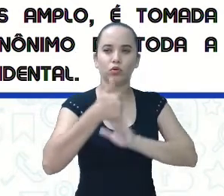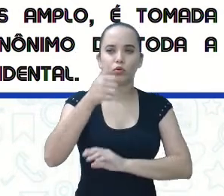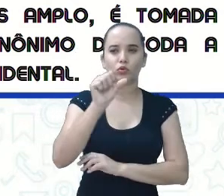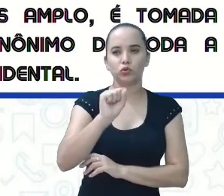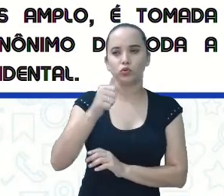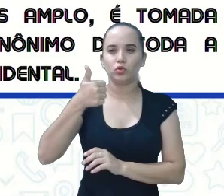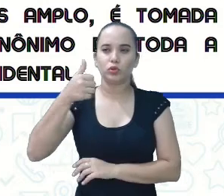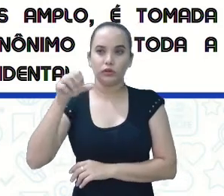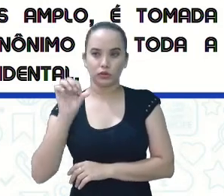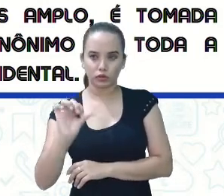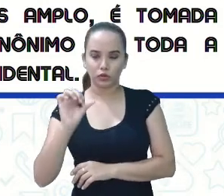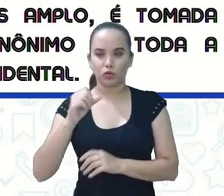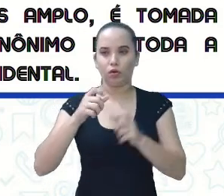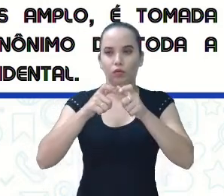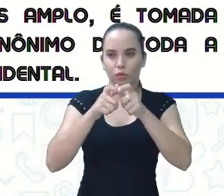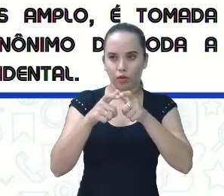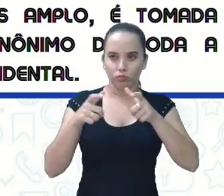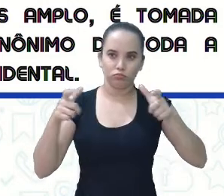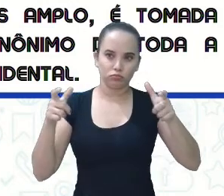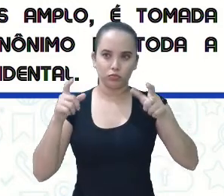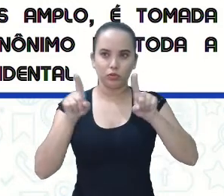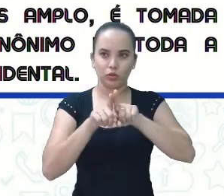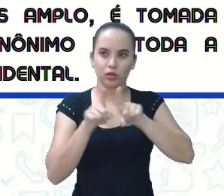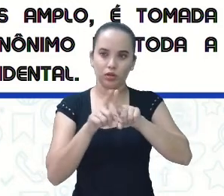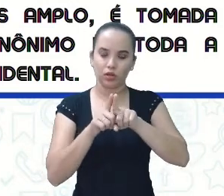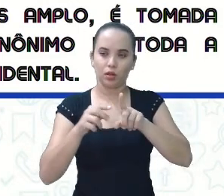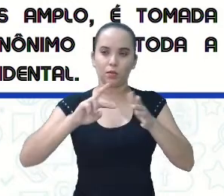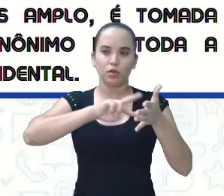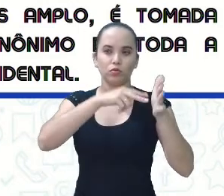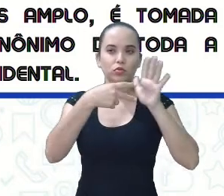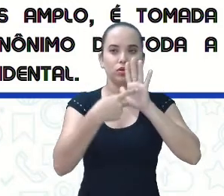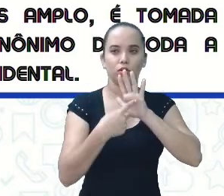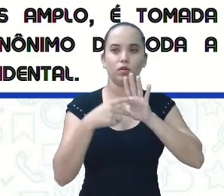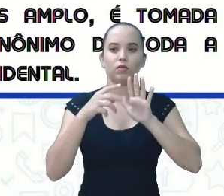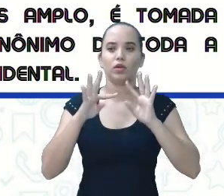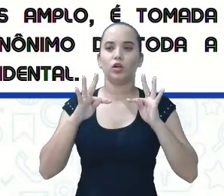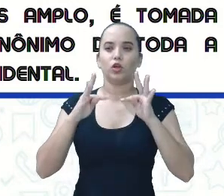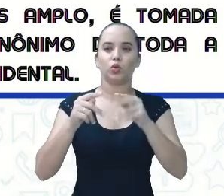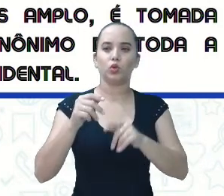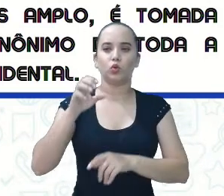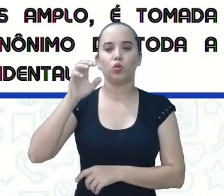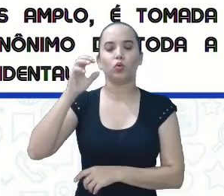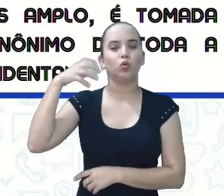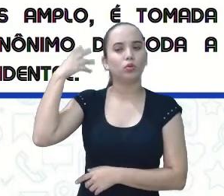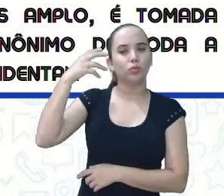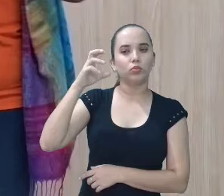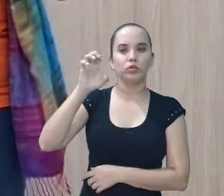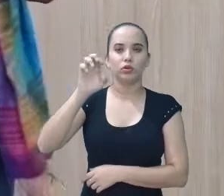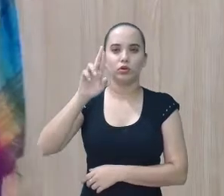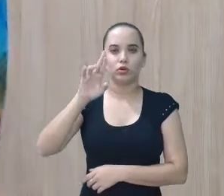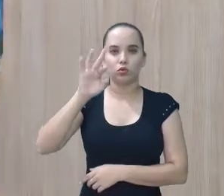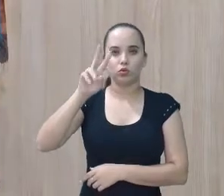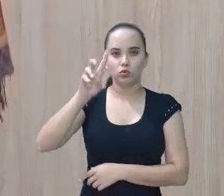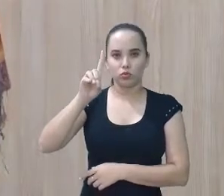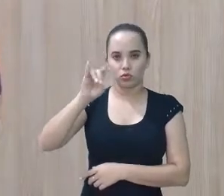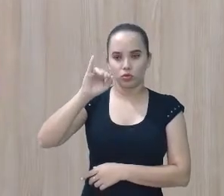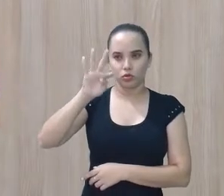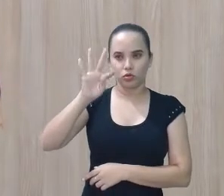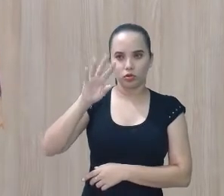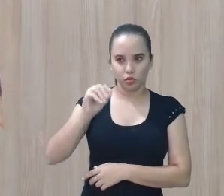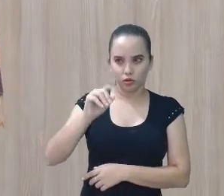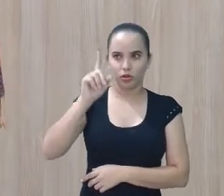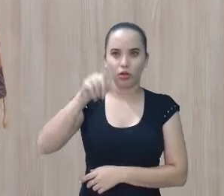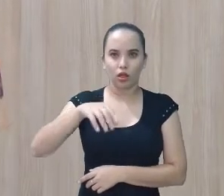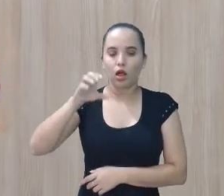num sentido mais amplo. E é tomada também como sinônimo de toda a música erudita ocidental. Mas não.